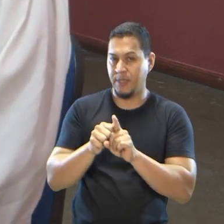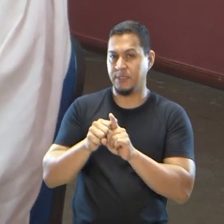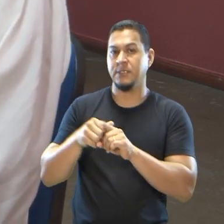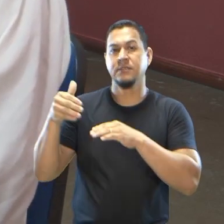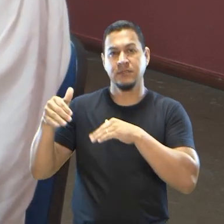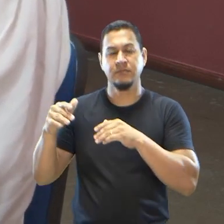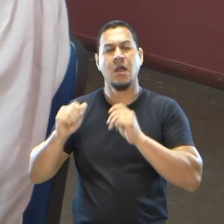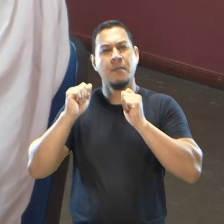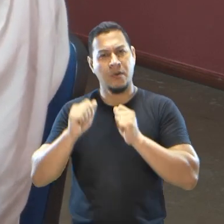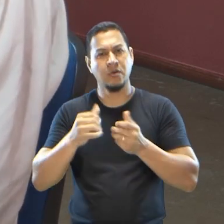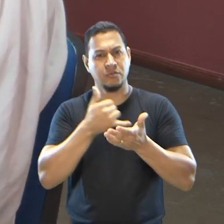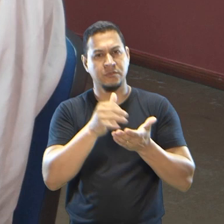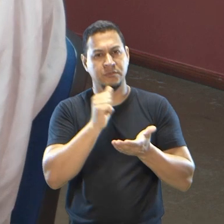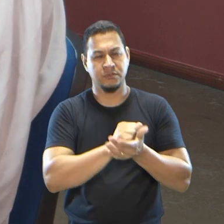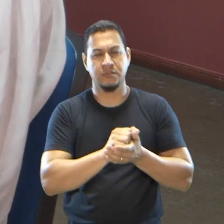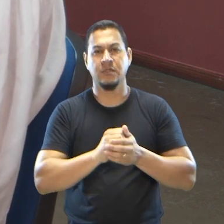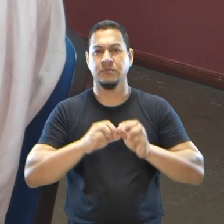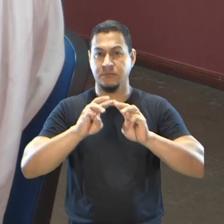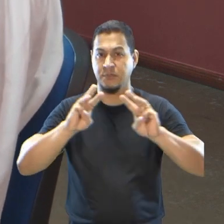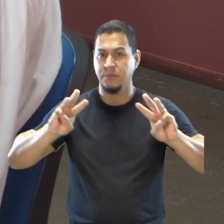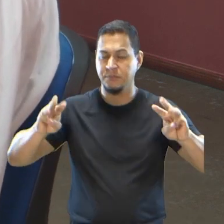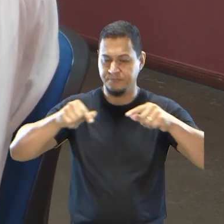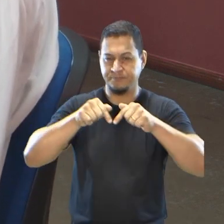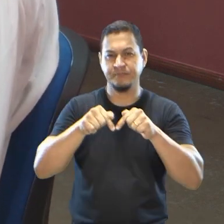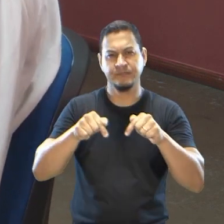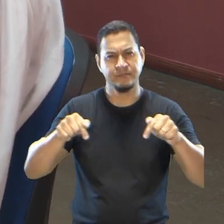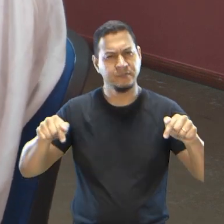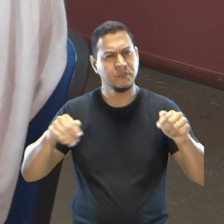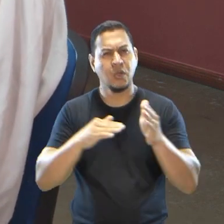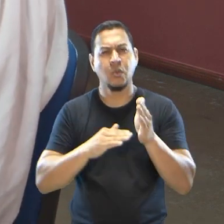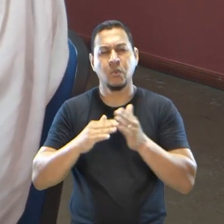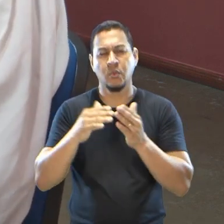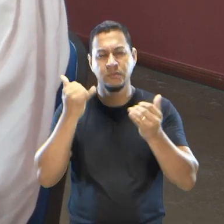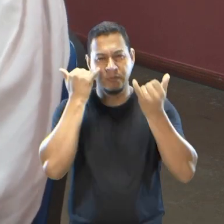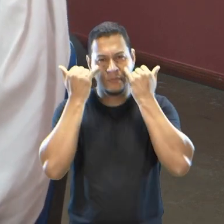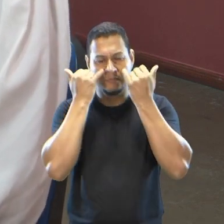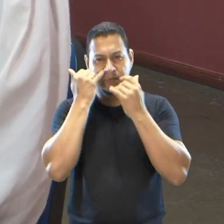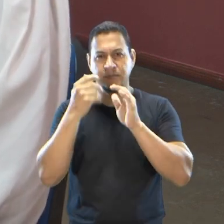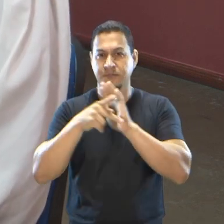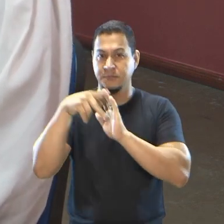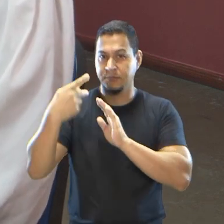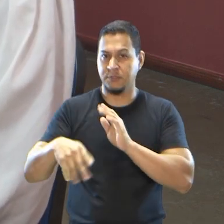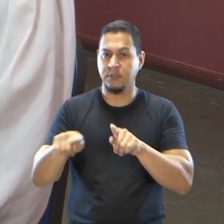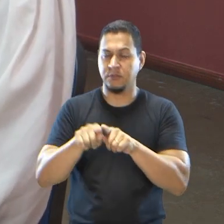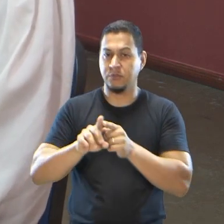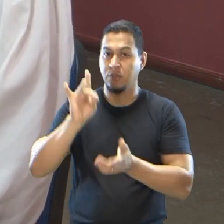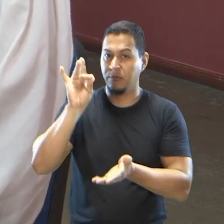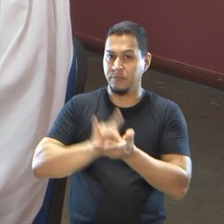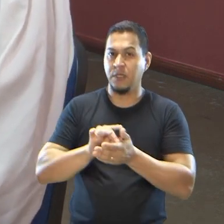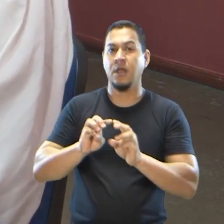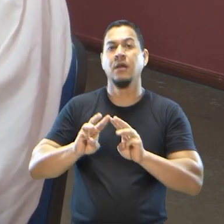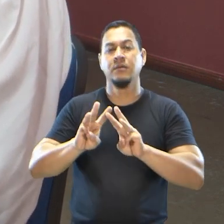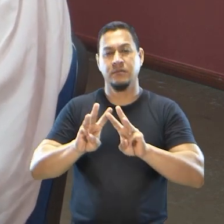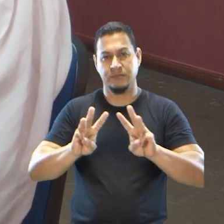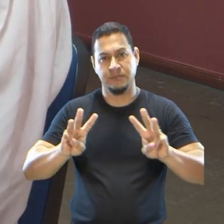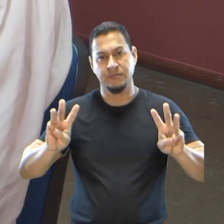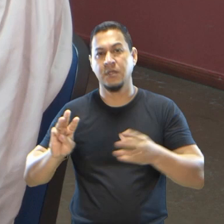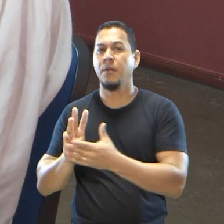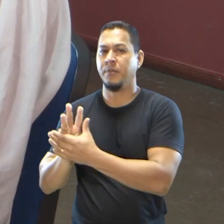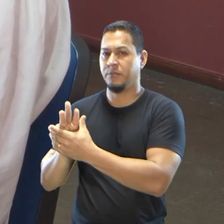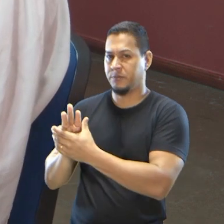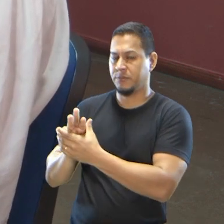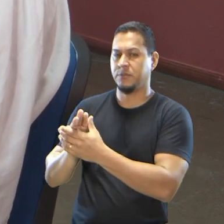setembro. Podem se inscrever pelo site Event3. Tem todas as informações, tanto na página e no site oficial